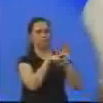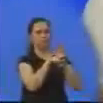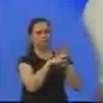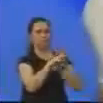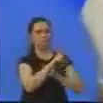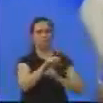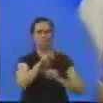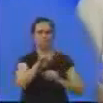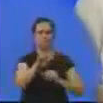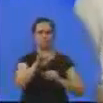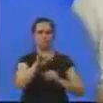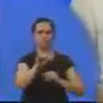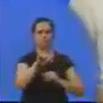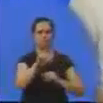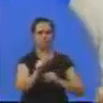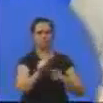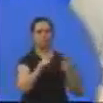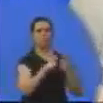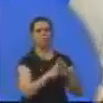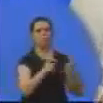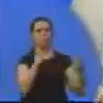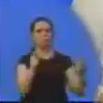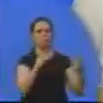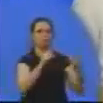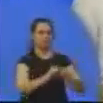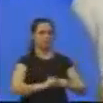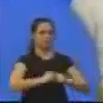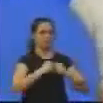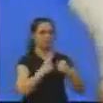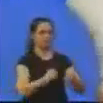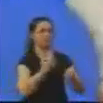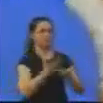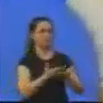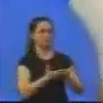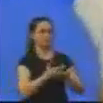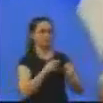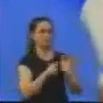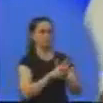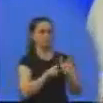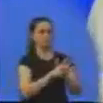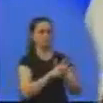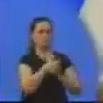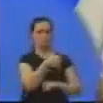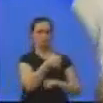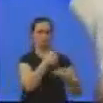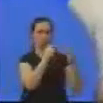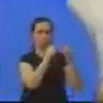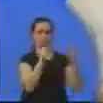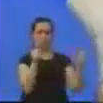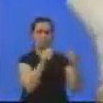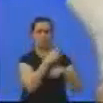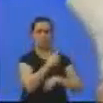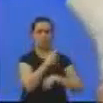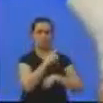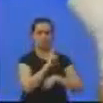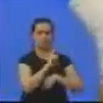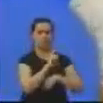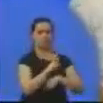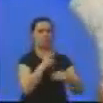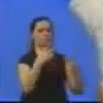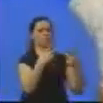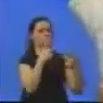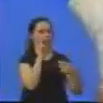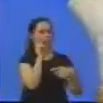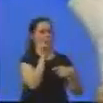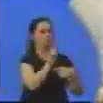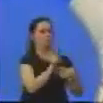derivada e o crescimento da função. Então, o estudo do sinal da derivada ficou, primeira reta, tenho 15, olho o